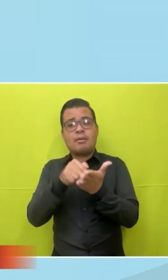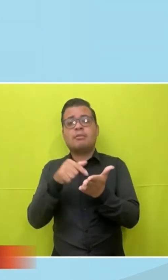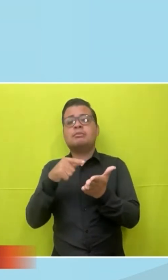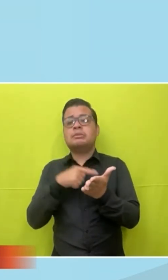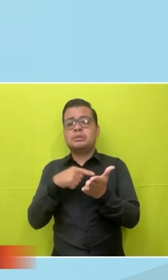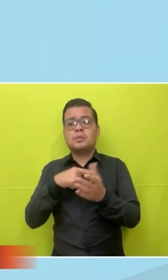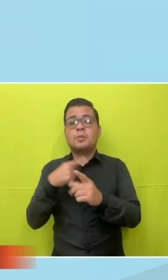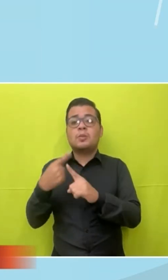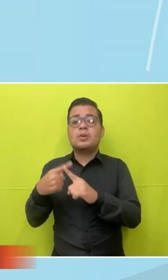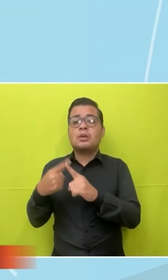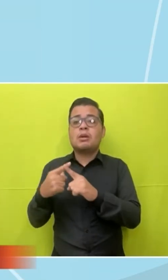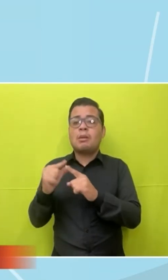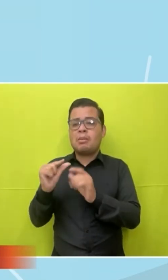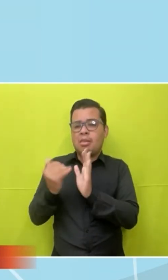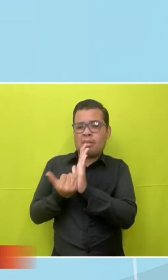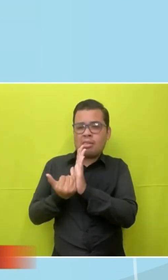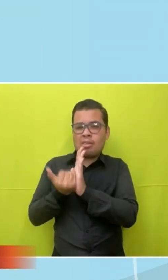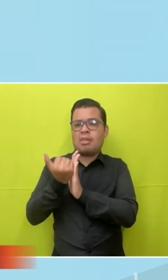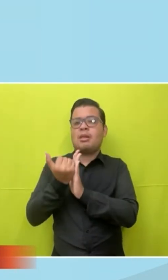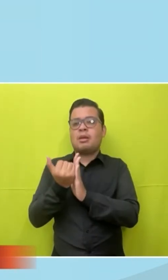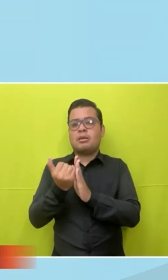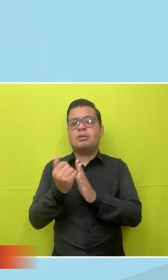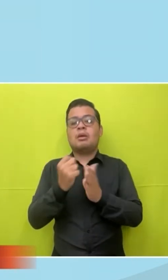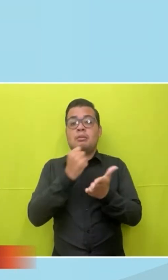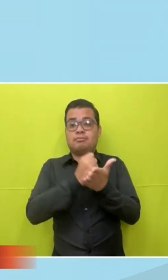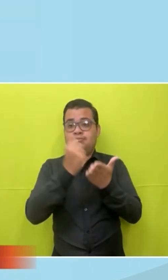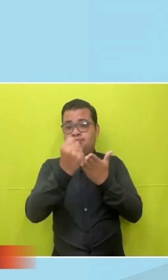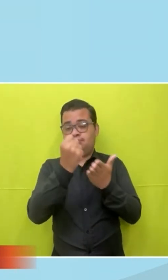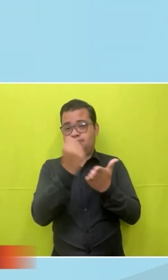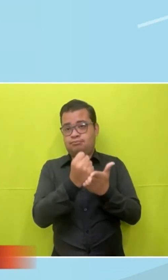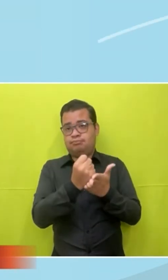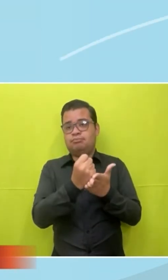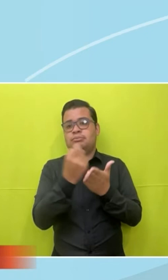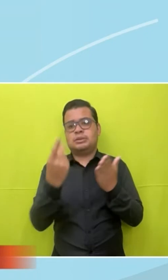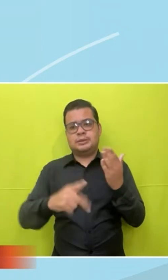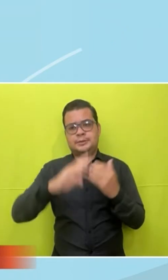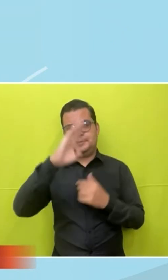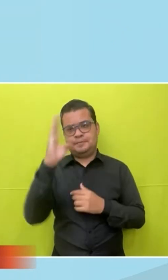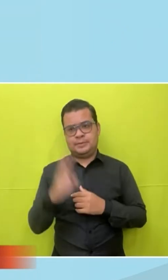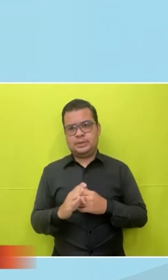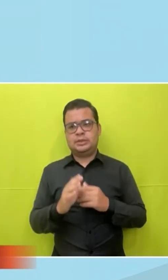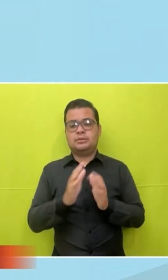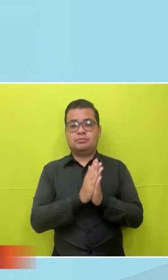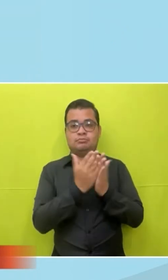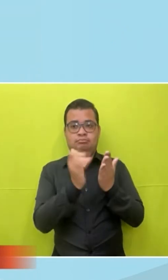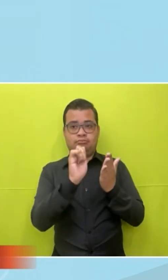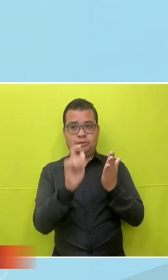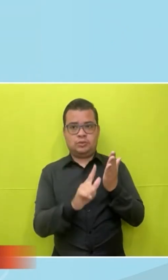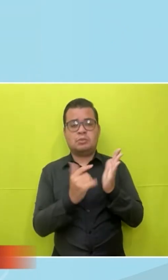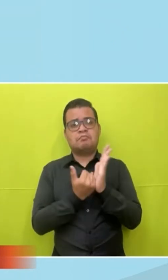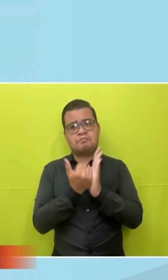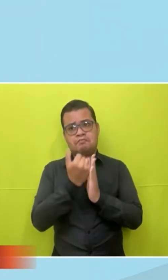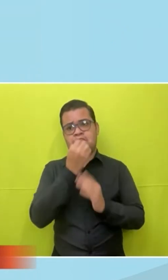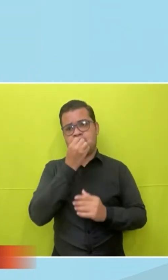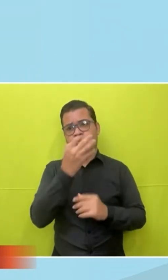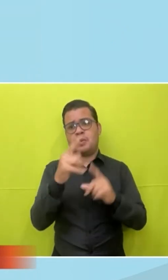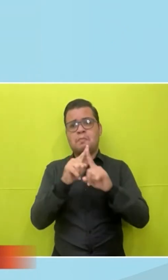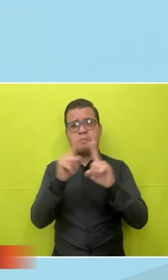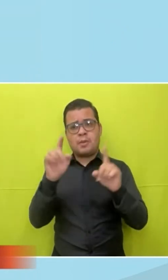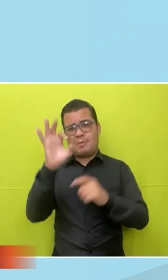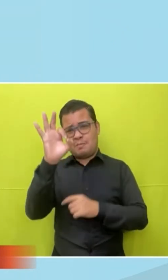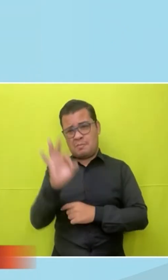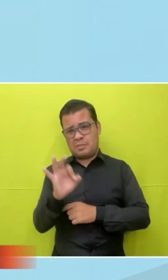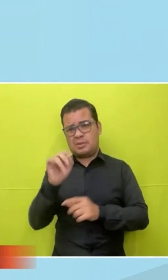leve aumento no número de pessoas com carteira assinada aqui no Brasil, né, nos últimos meses, felizmente. Mas esse percentual de